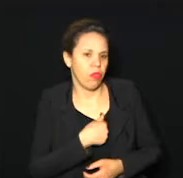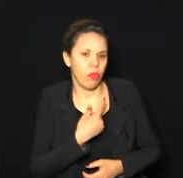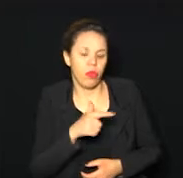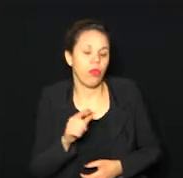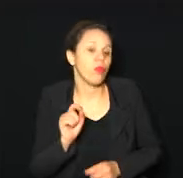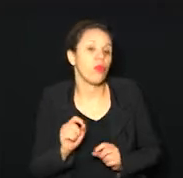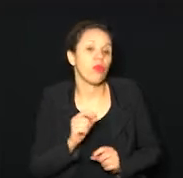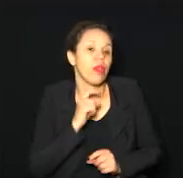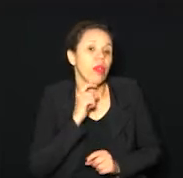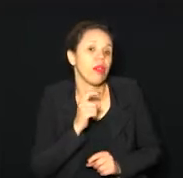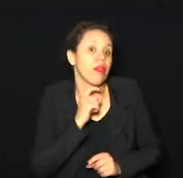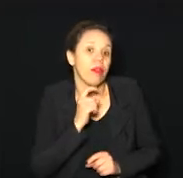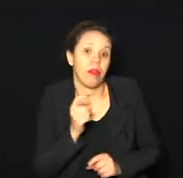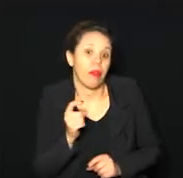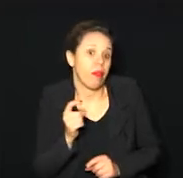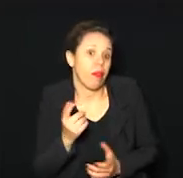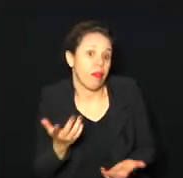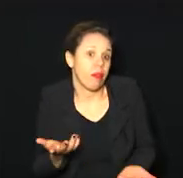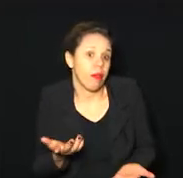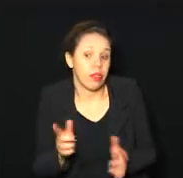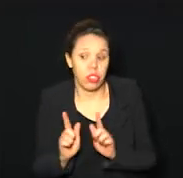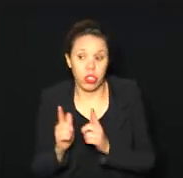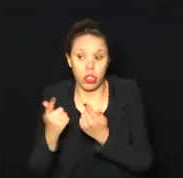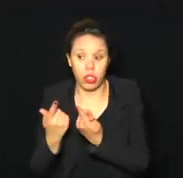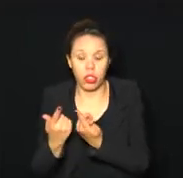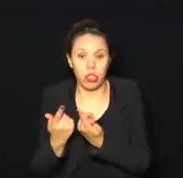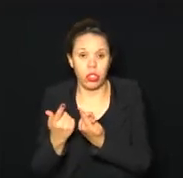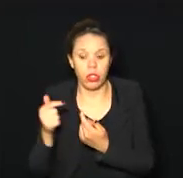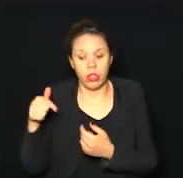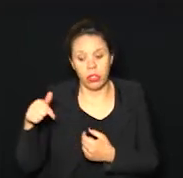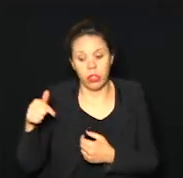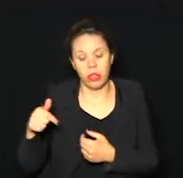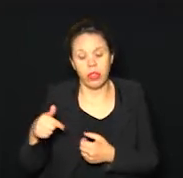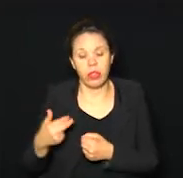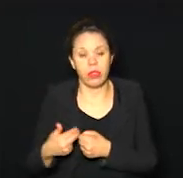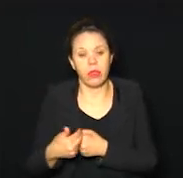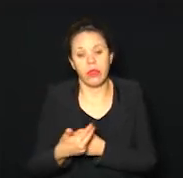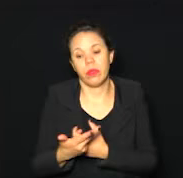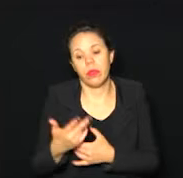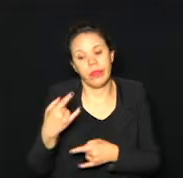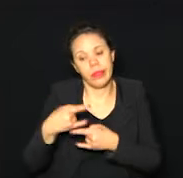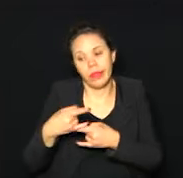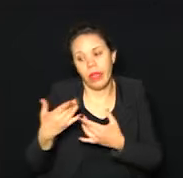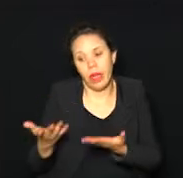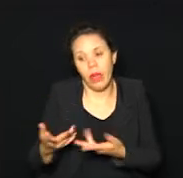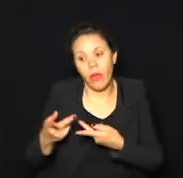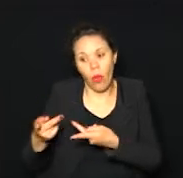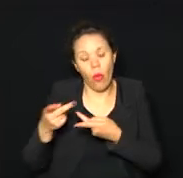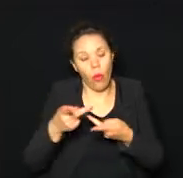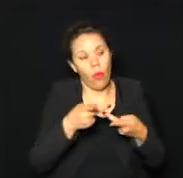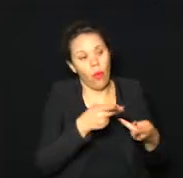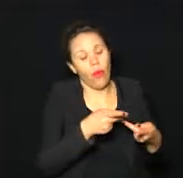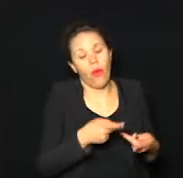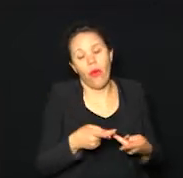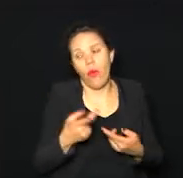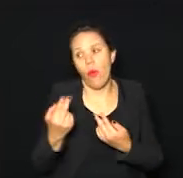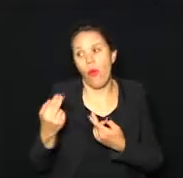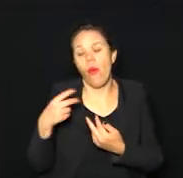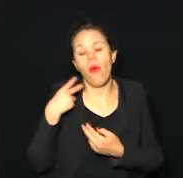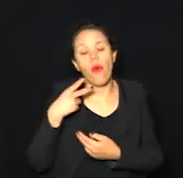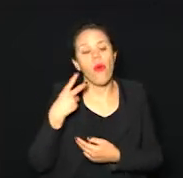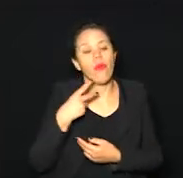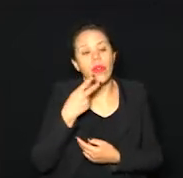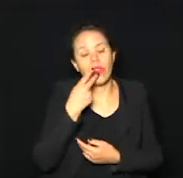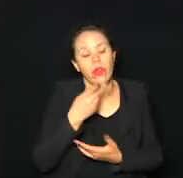exemplo, ninguém da gestão da Unicamp aqui nessa live, apesar de terem sido convidados, como a Mariana falou no